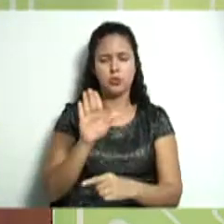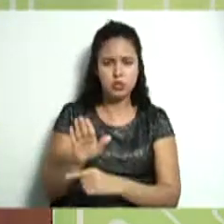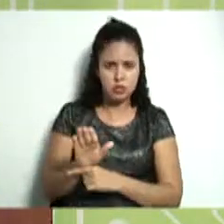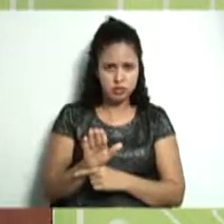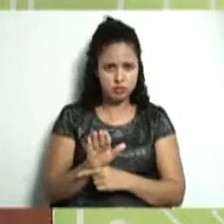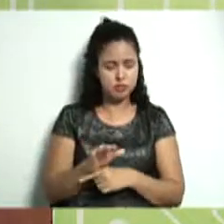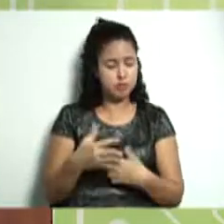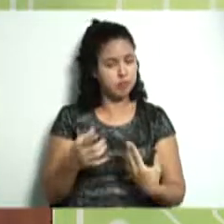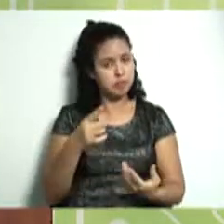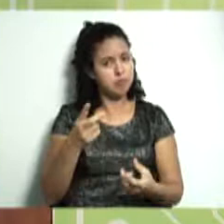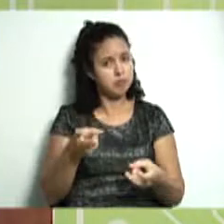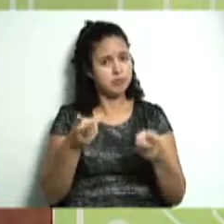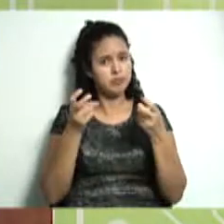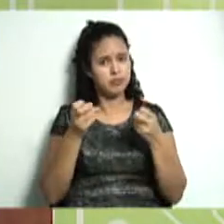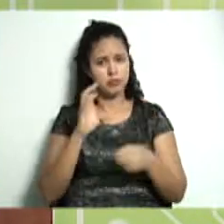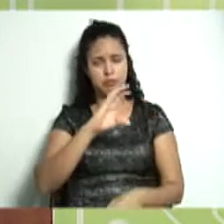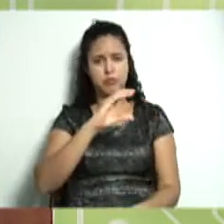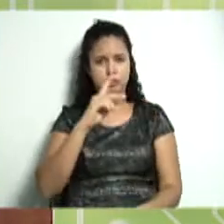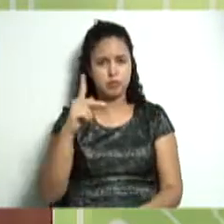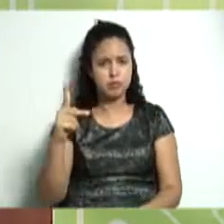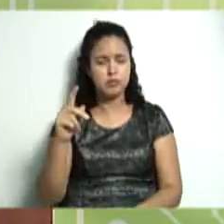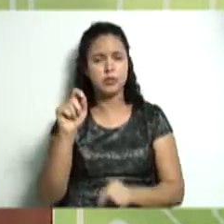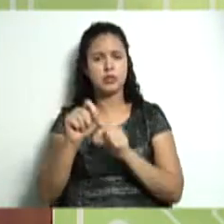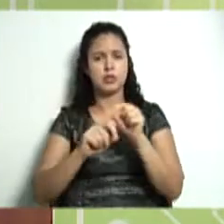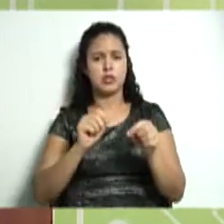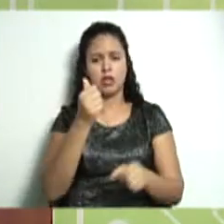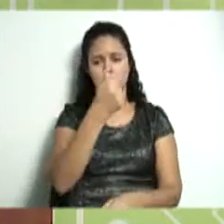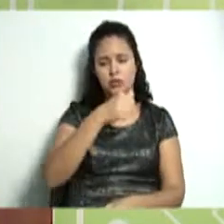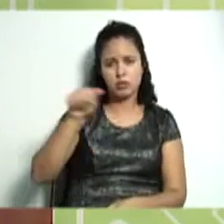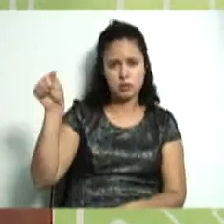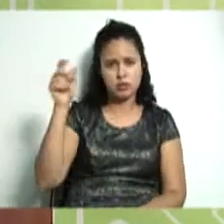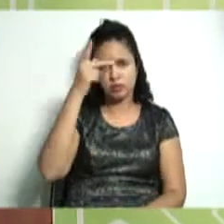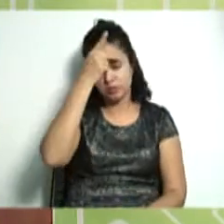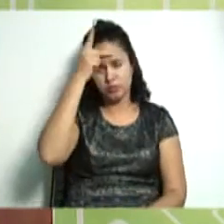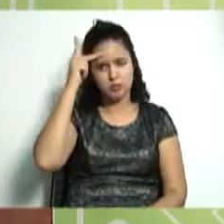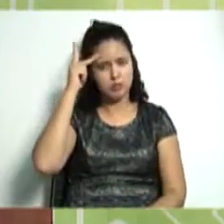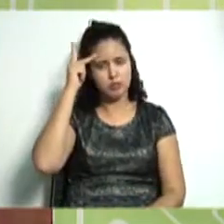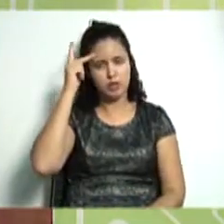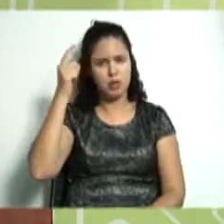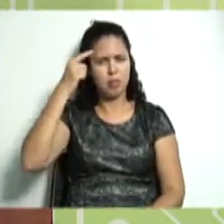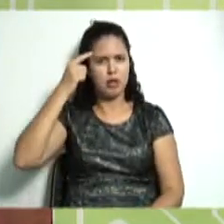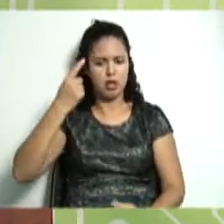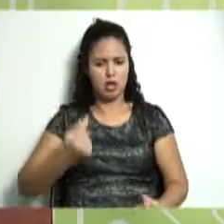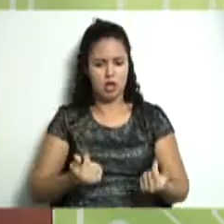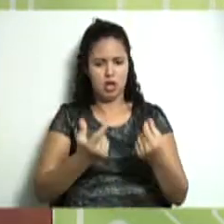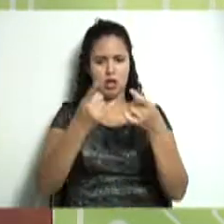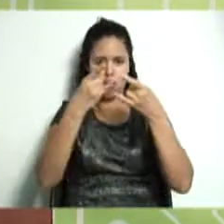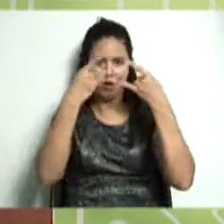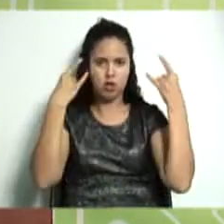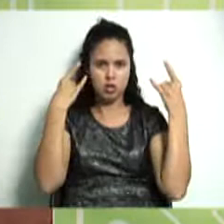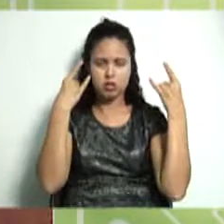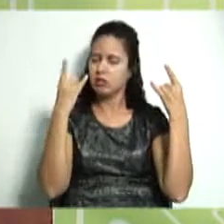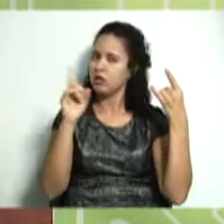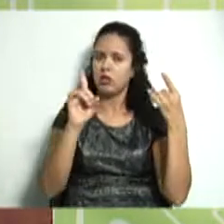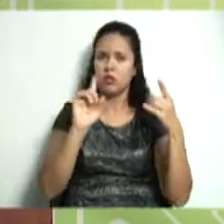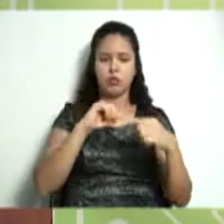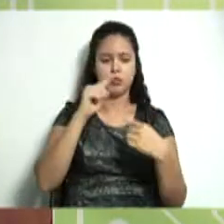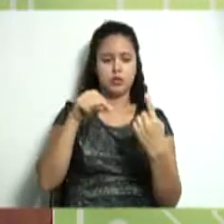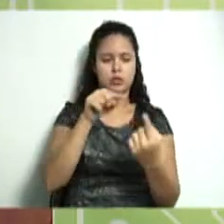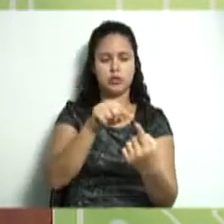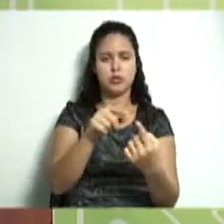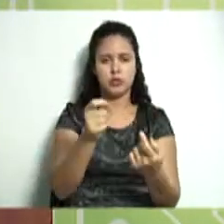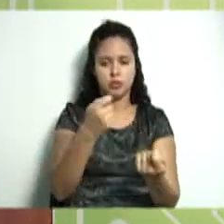vê que a cooperativa é uma associação de pessoas, não tem fins lucrativos, tem finalidades econômicas